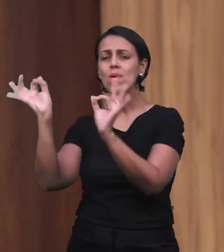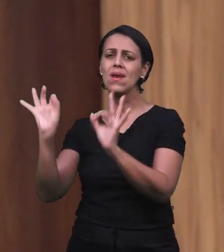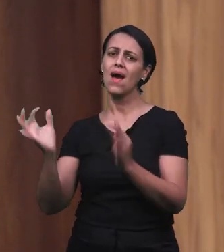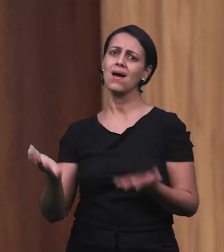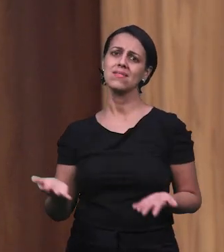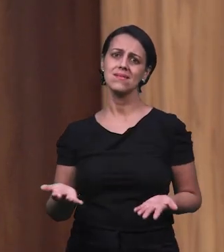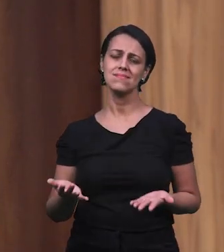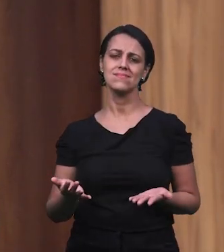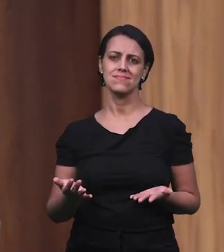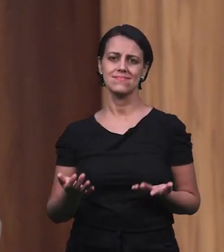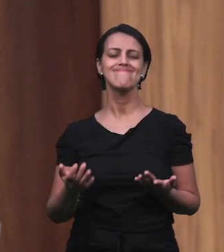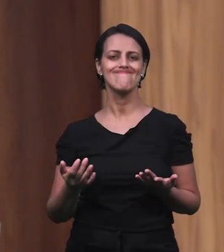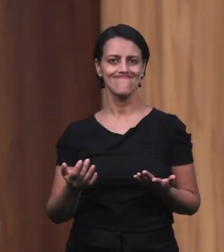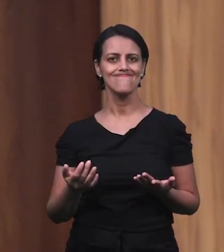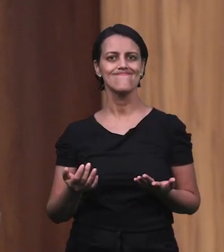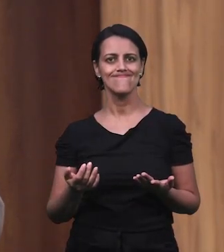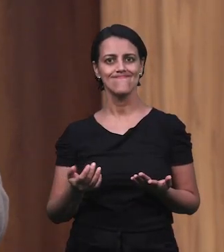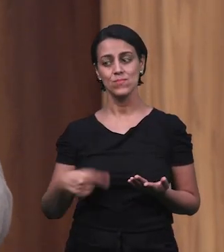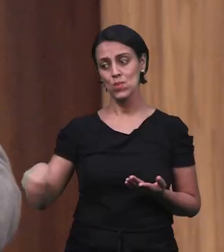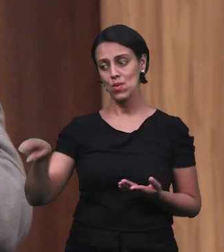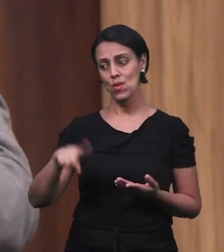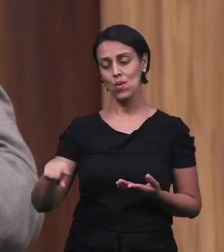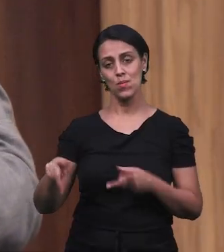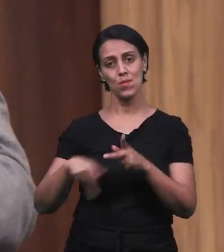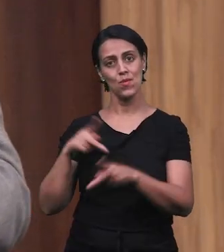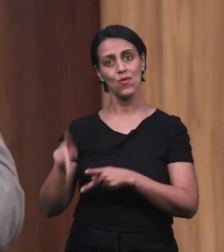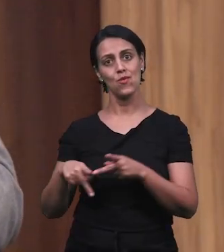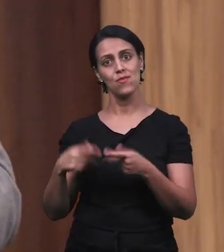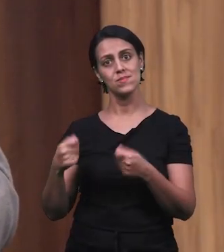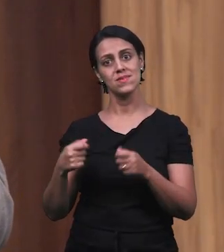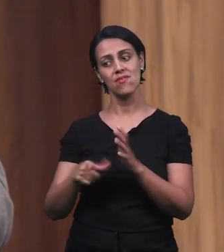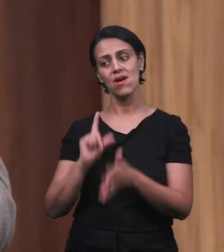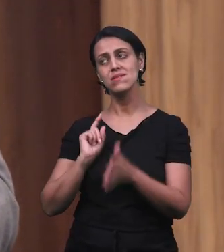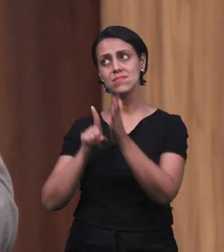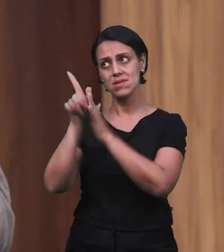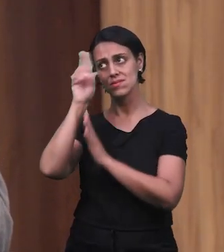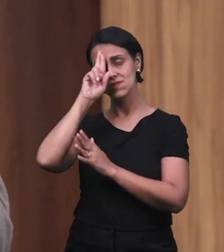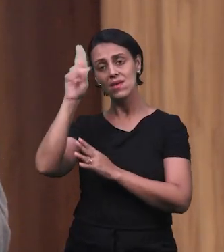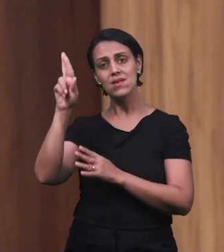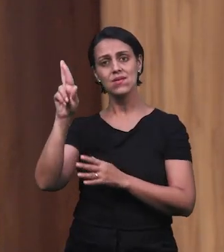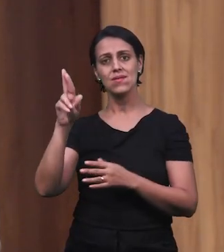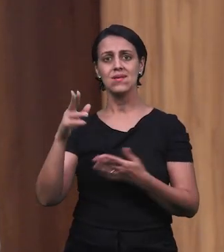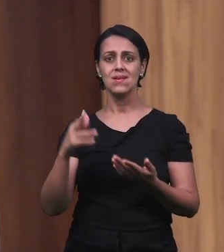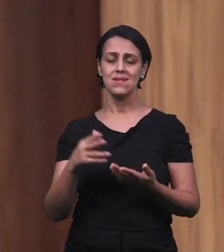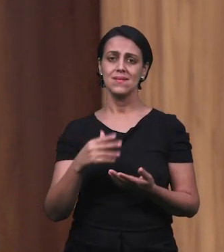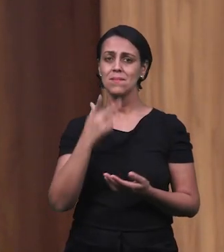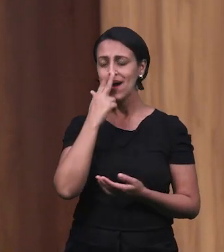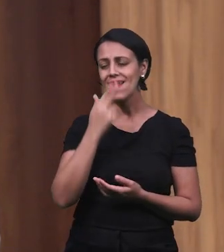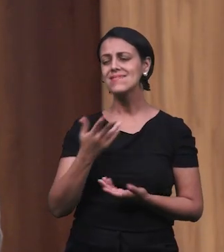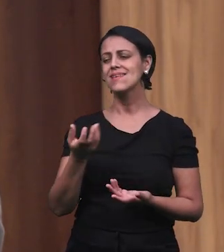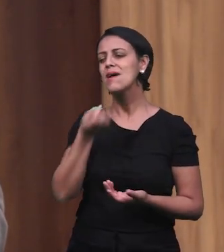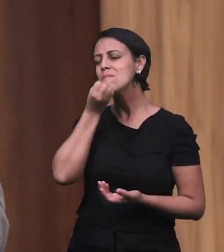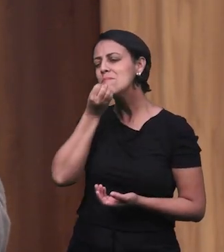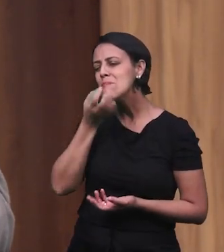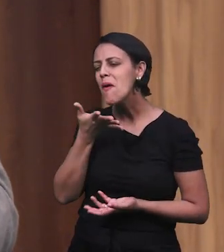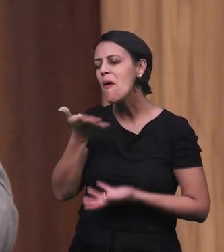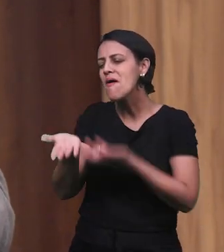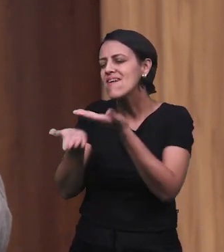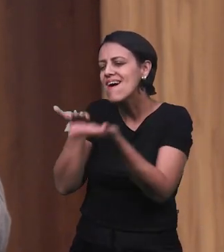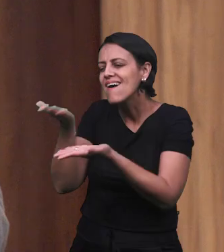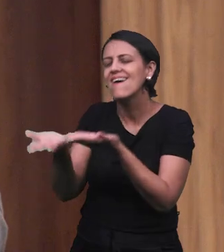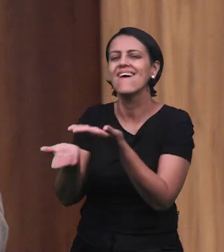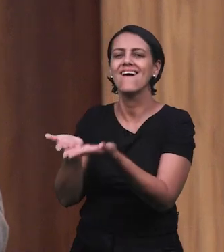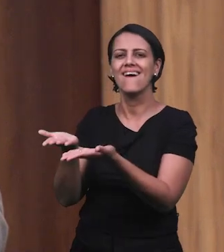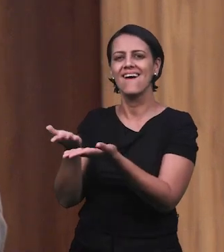aquele povo que estava se apresentando ali. Então, muitas vezes, eles tiveram, na verdade, boa vontade,